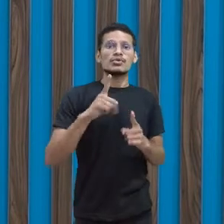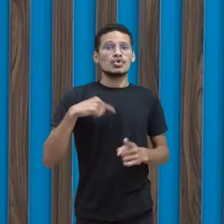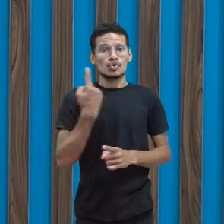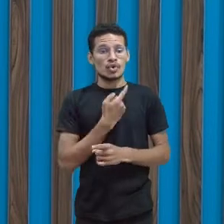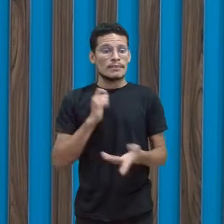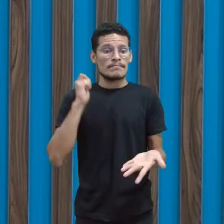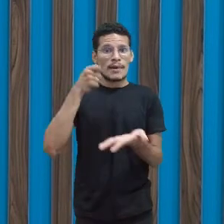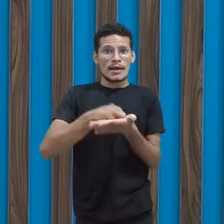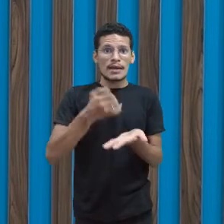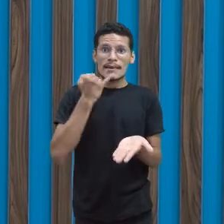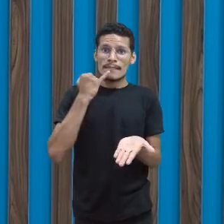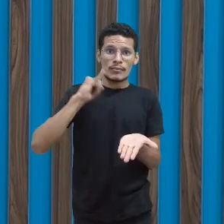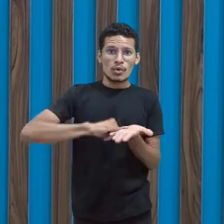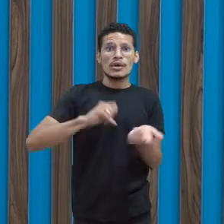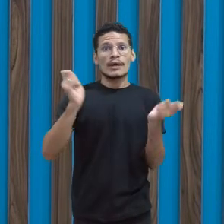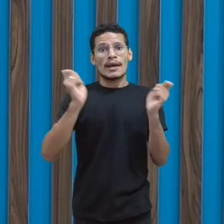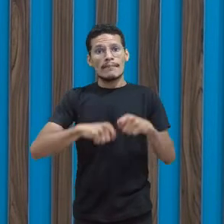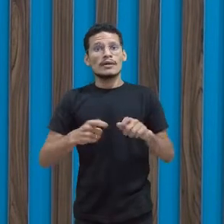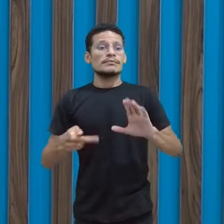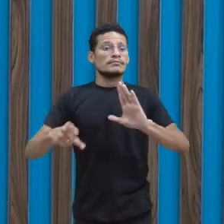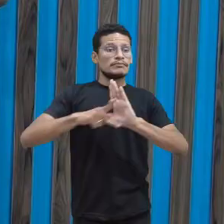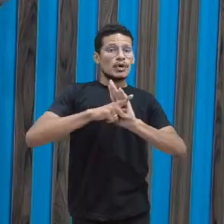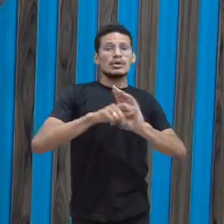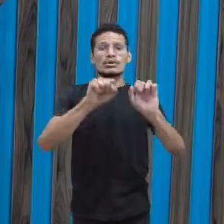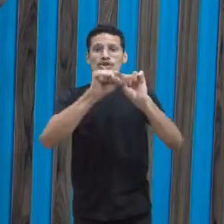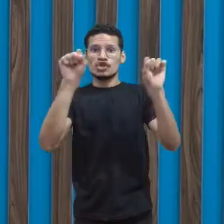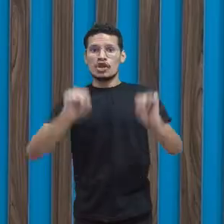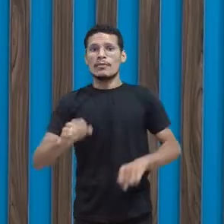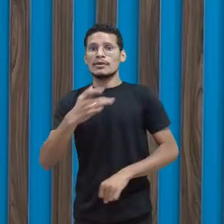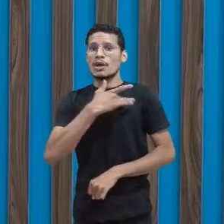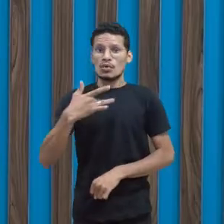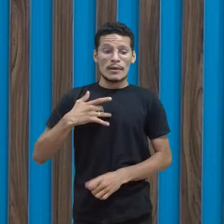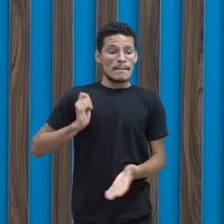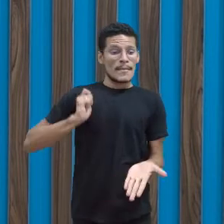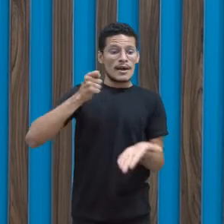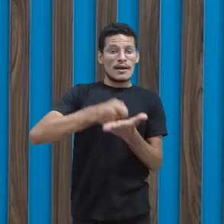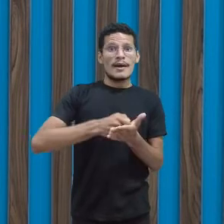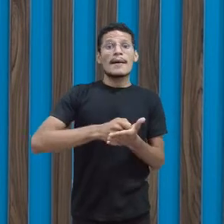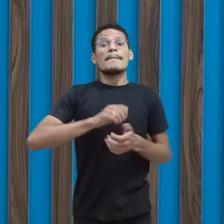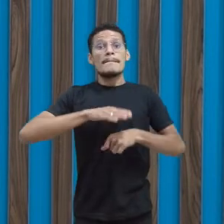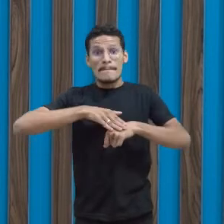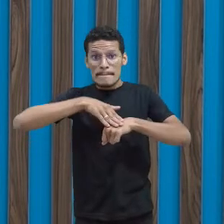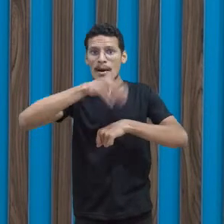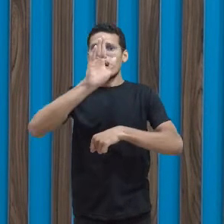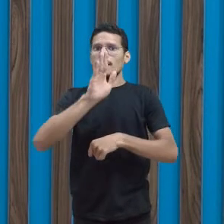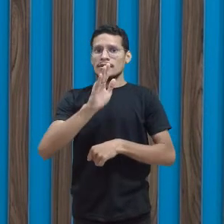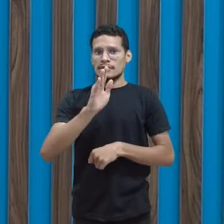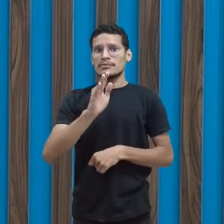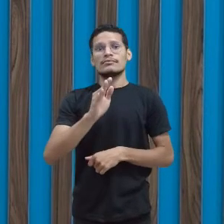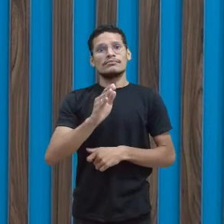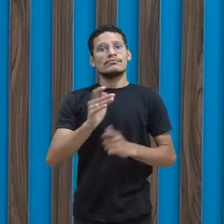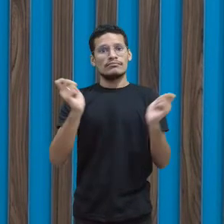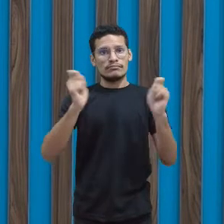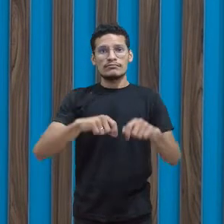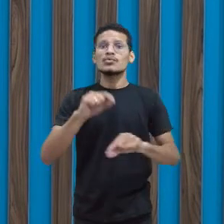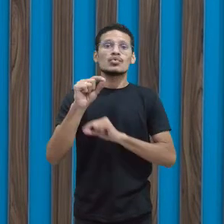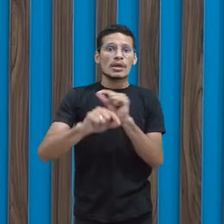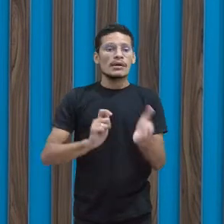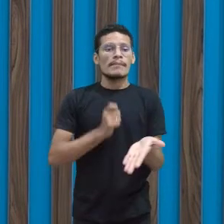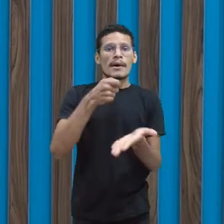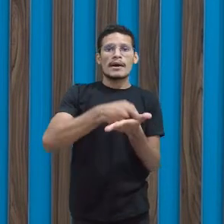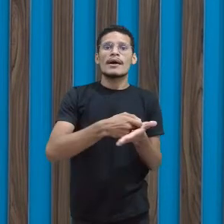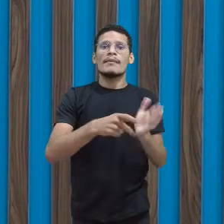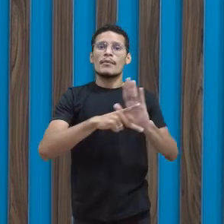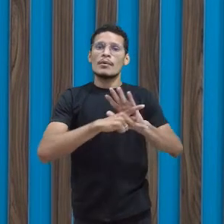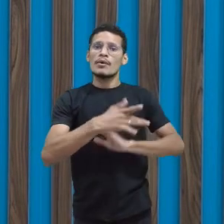para sustentar aí o sistema de saúde e termina pagando mais para poder, né, pagar também aí um